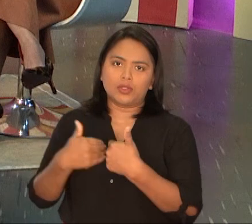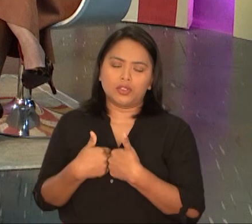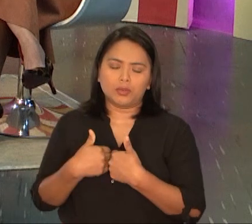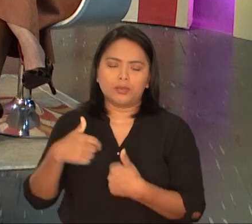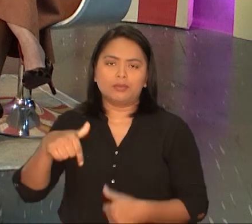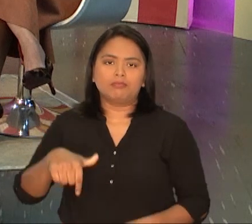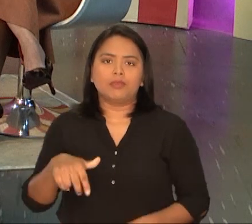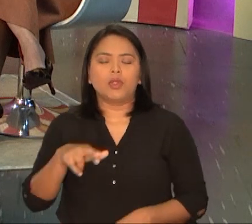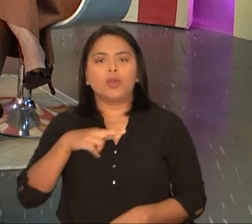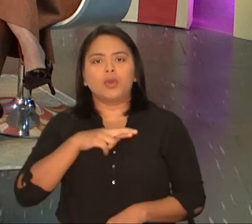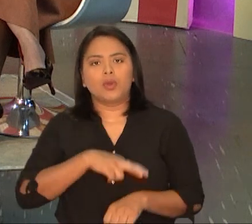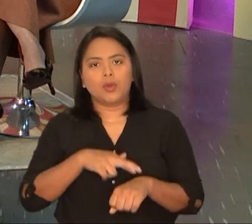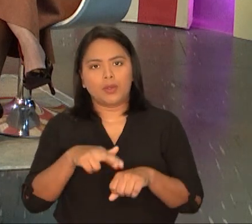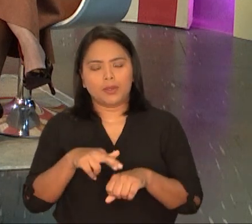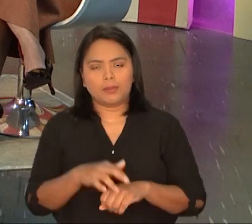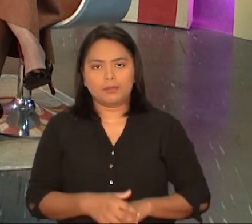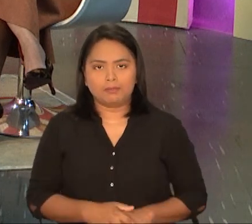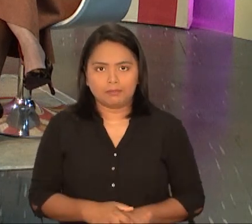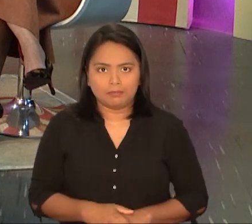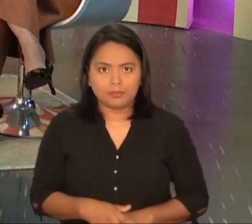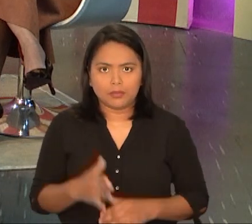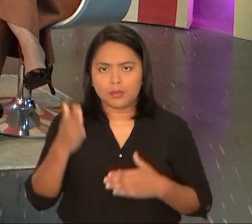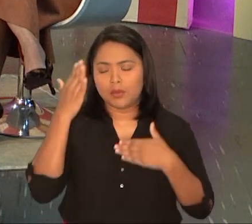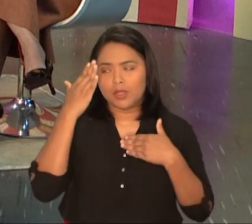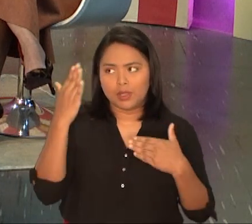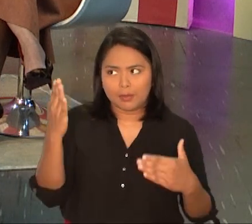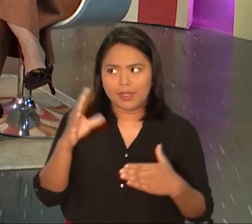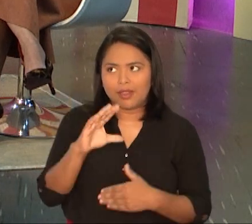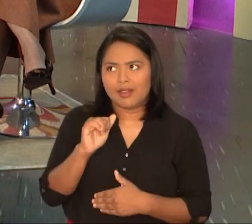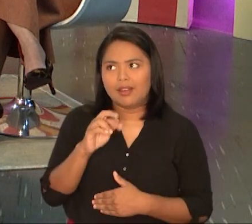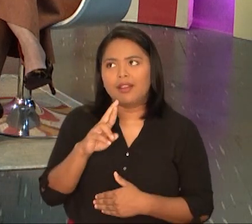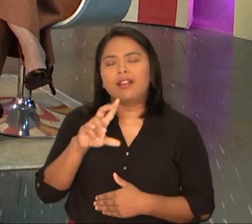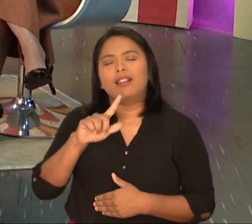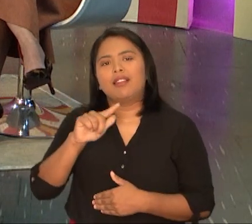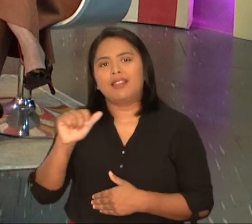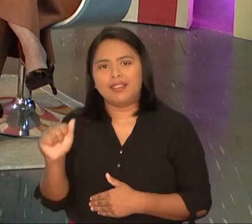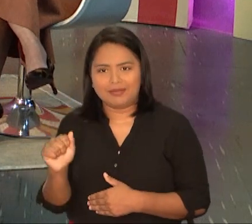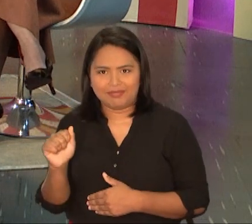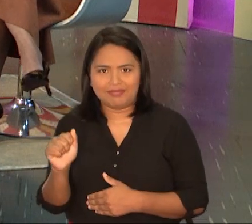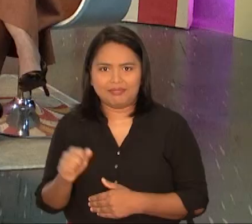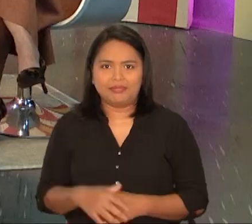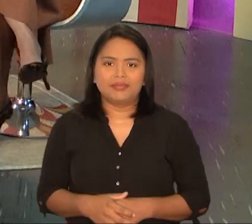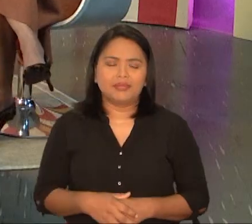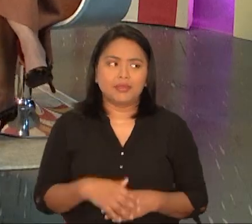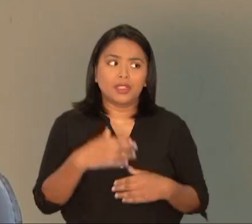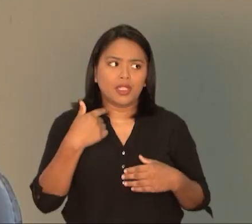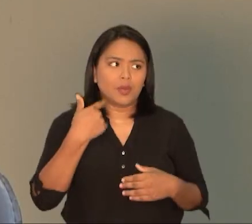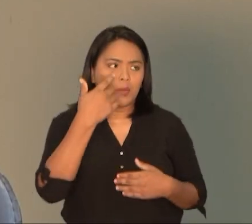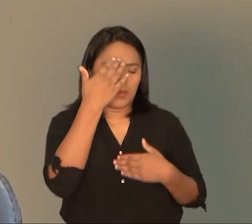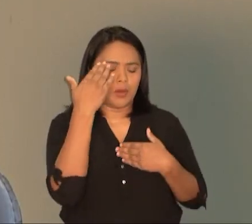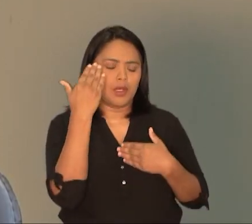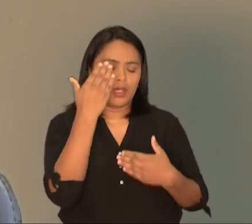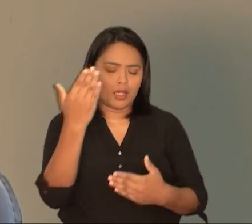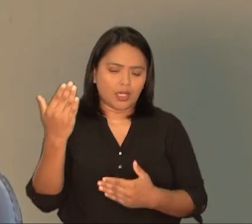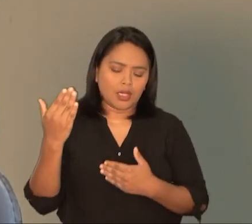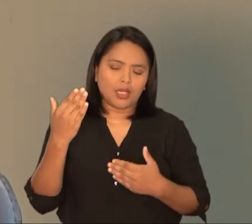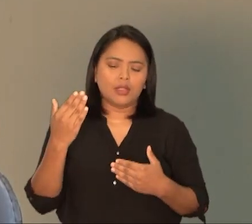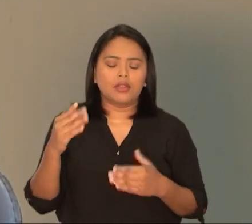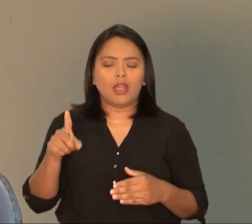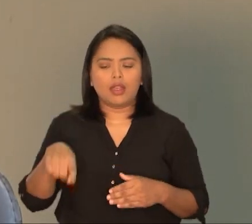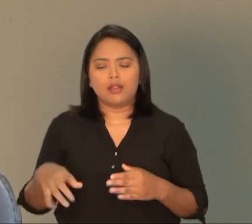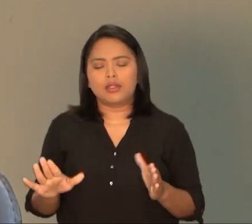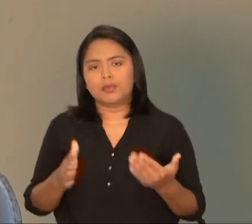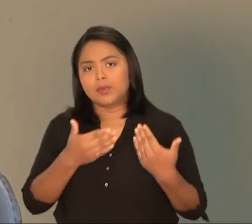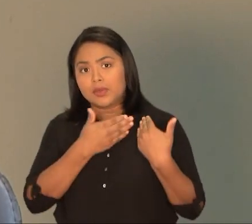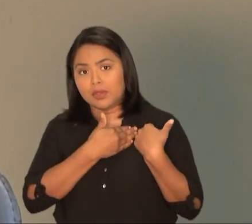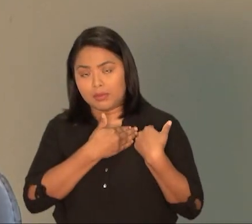Muito obrigada, Carla, pela sua participação aqui no programa Tetas e Tretas. Eu que agradeço, Josi. É um compromisso que eu